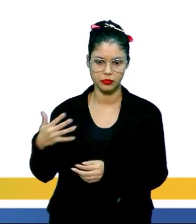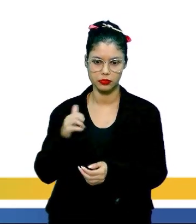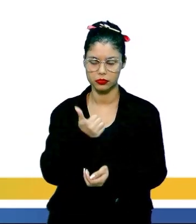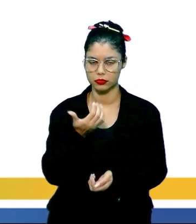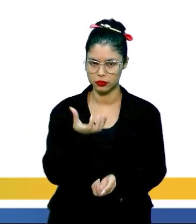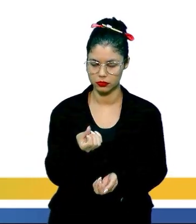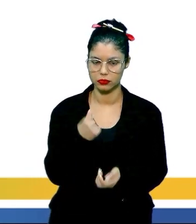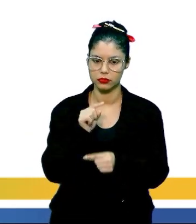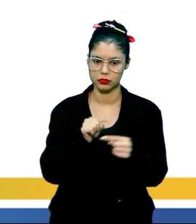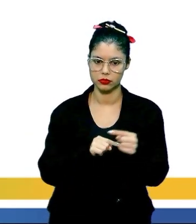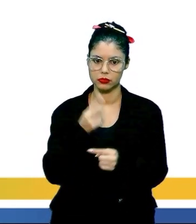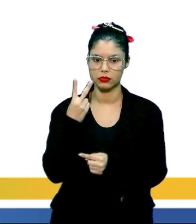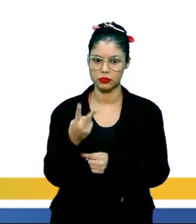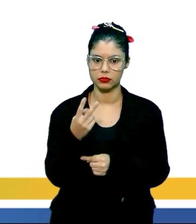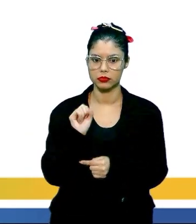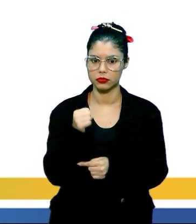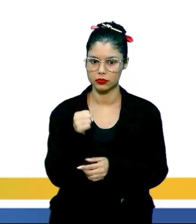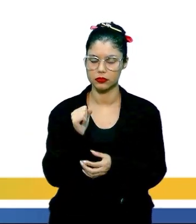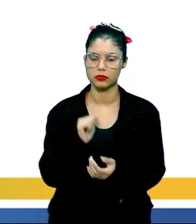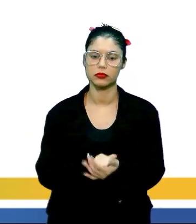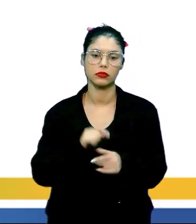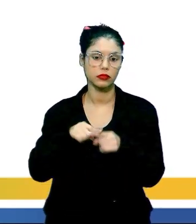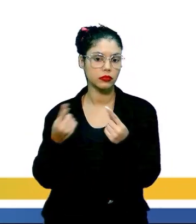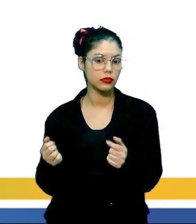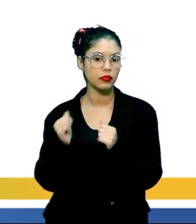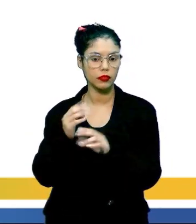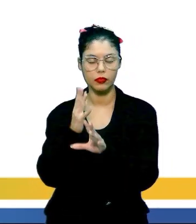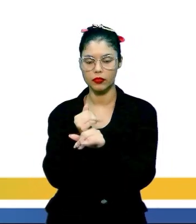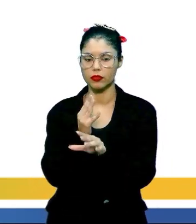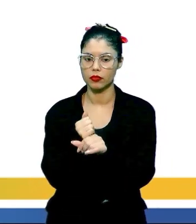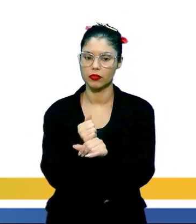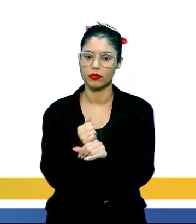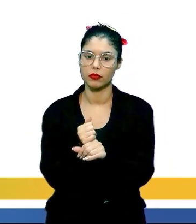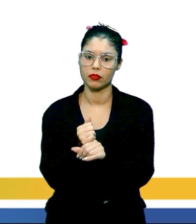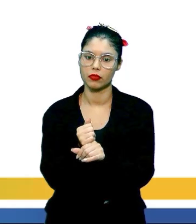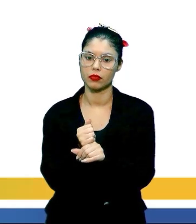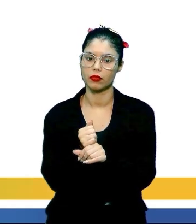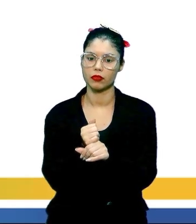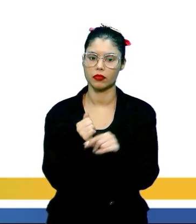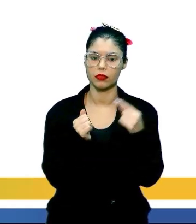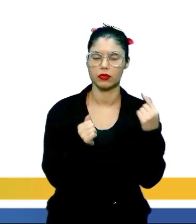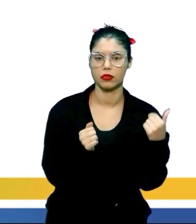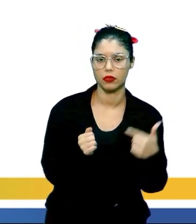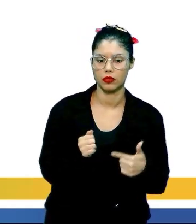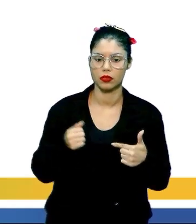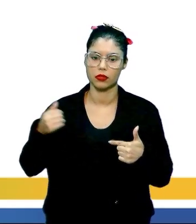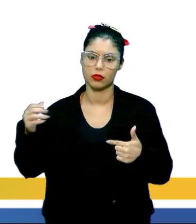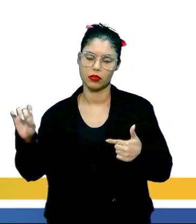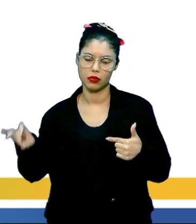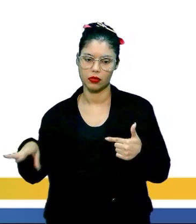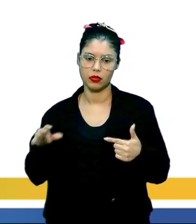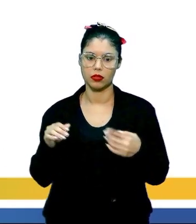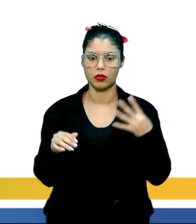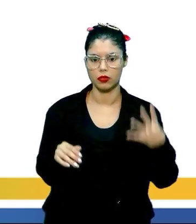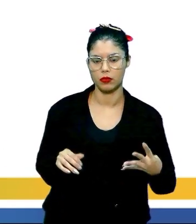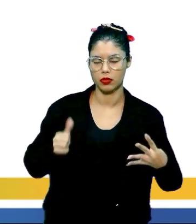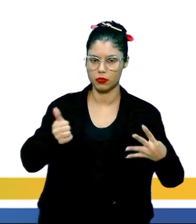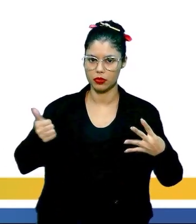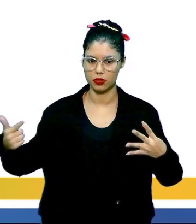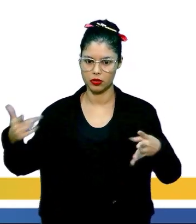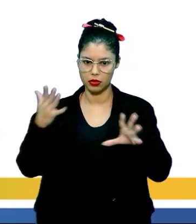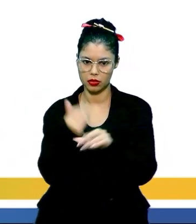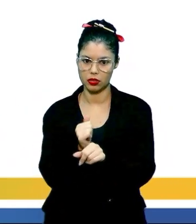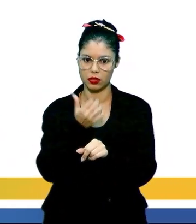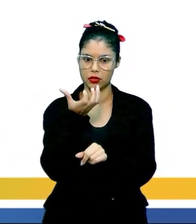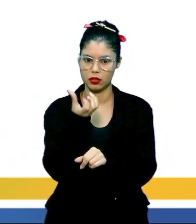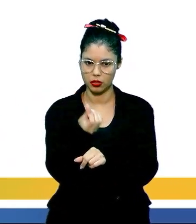dá 16, dividido por 2 dá 8. Mas eu posso somar também o segundo com o penúltimo. Tá? 4 mais 12